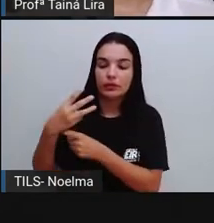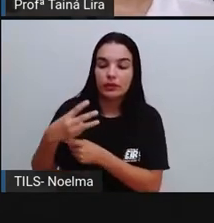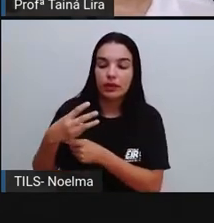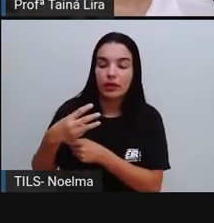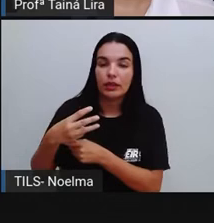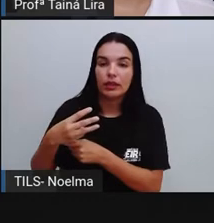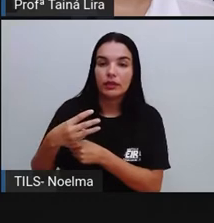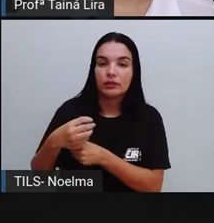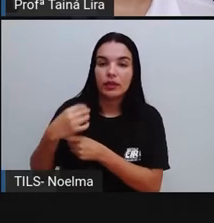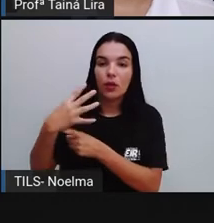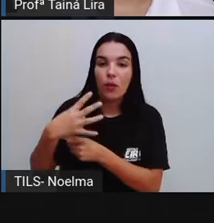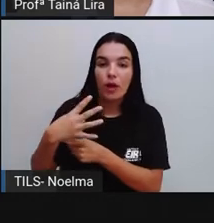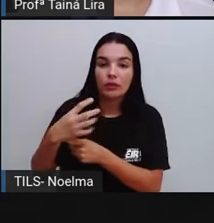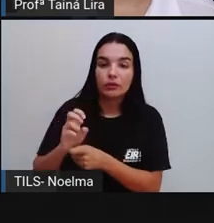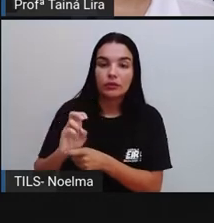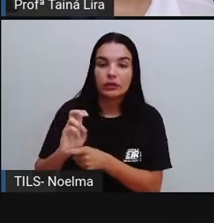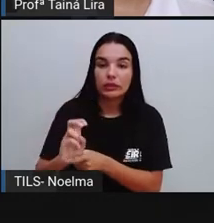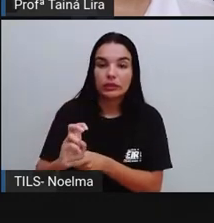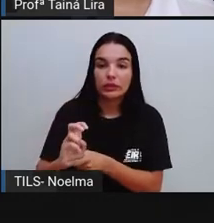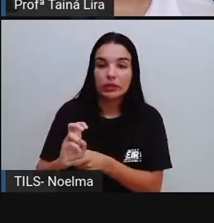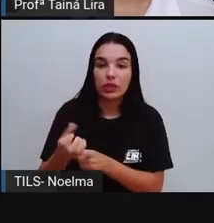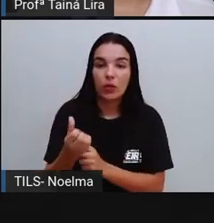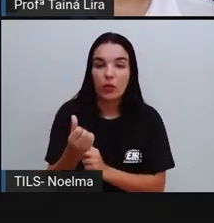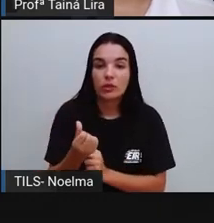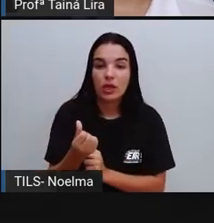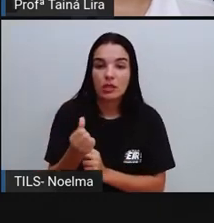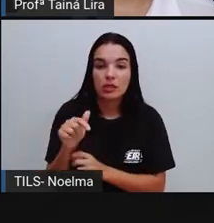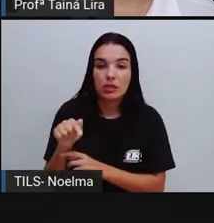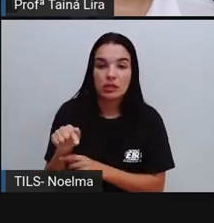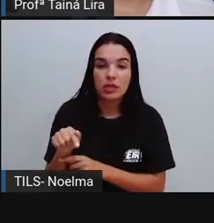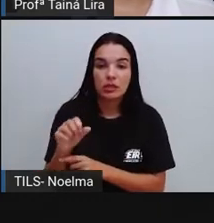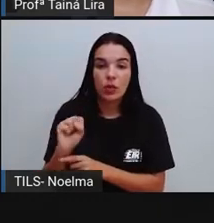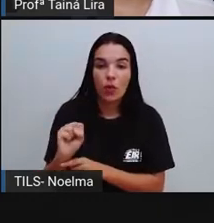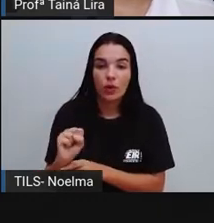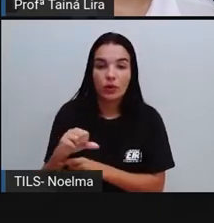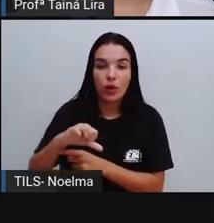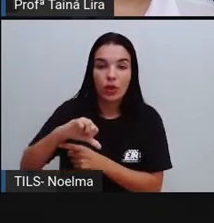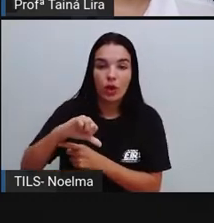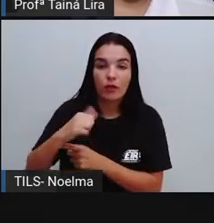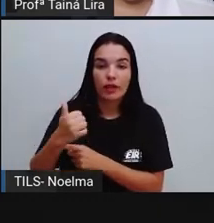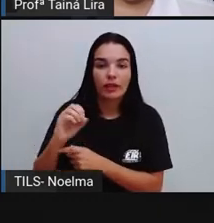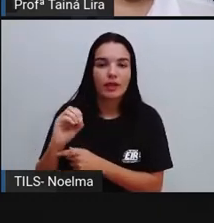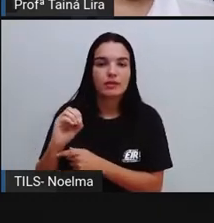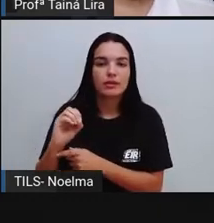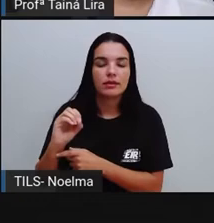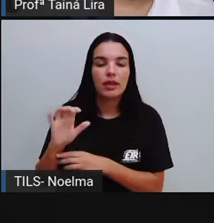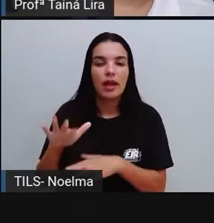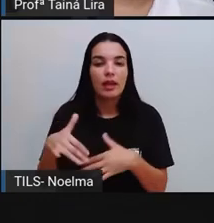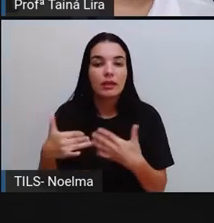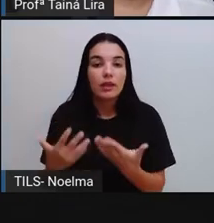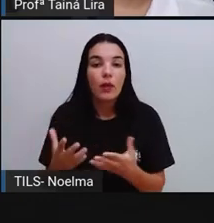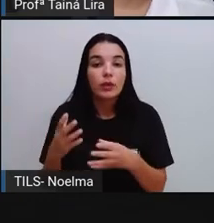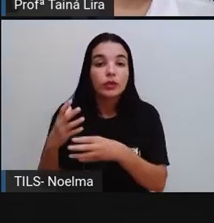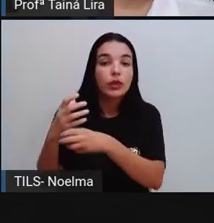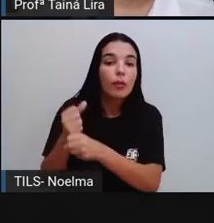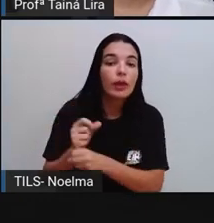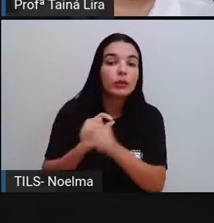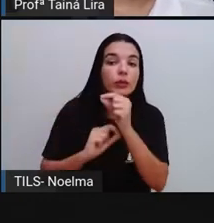2, 3, 4, 5, 6, 7, 8, 9, 10. Então, olha